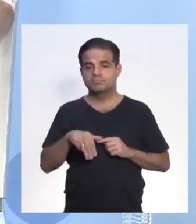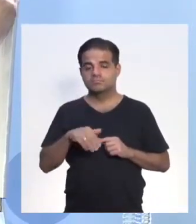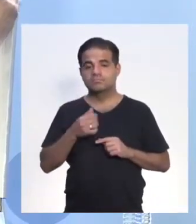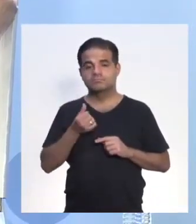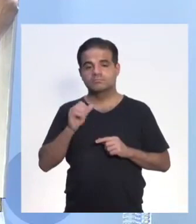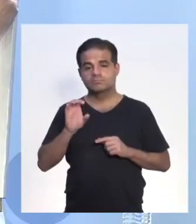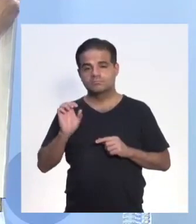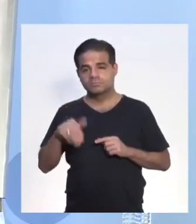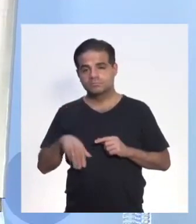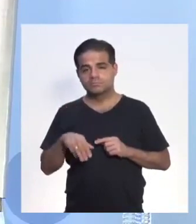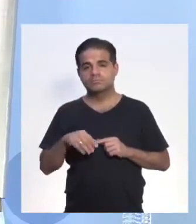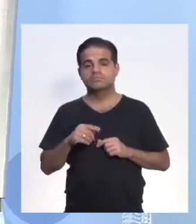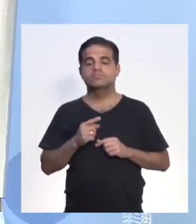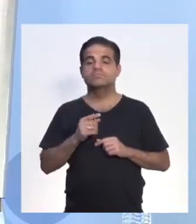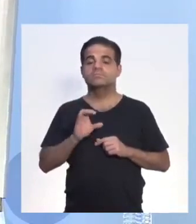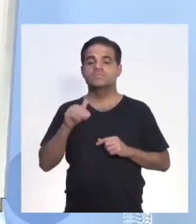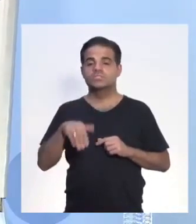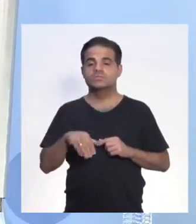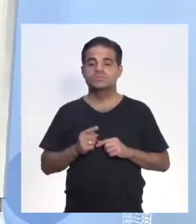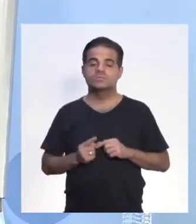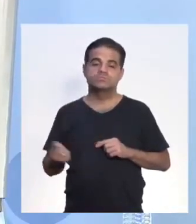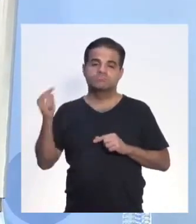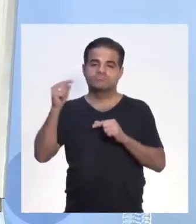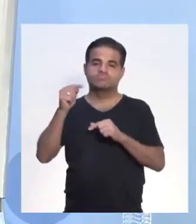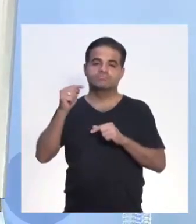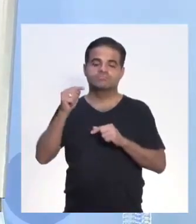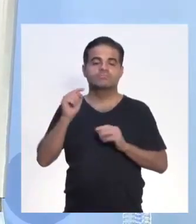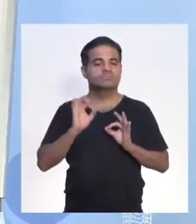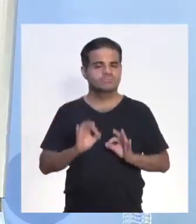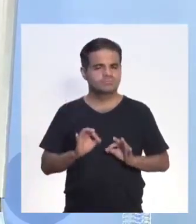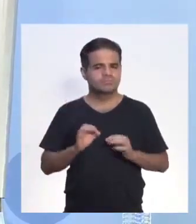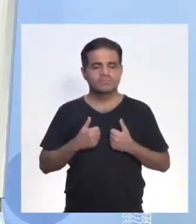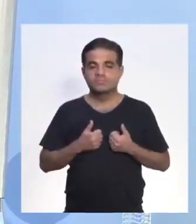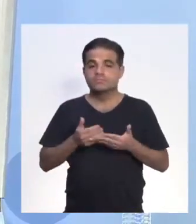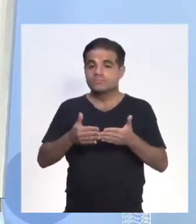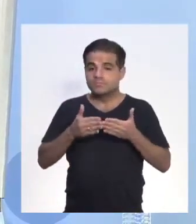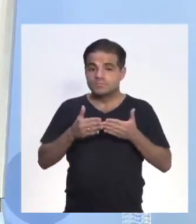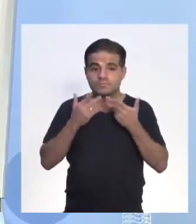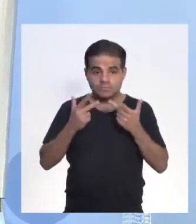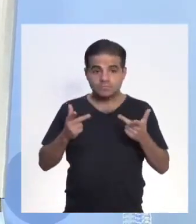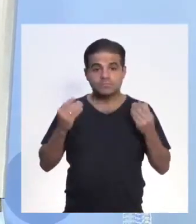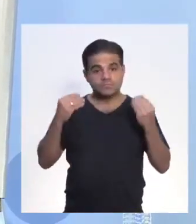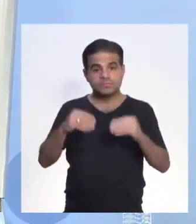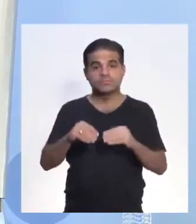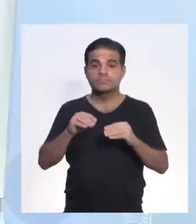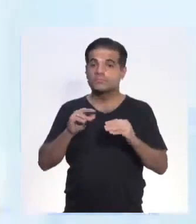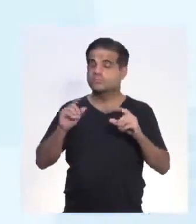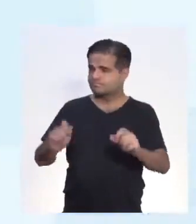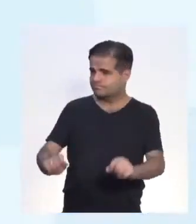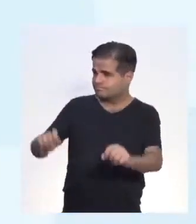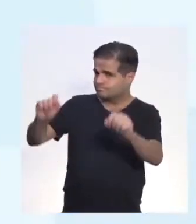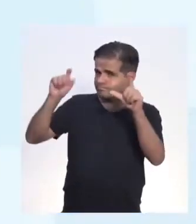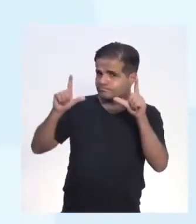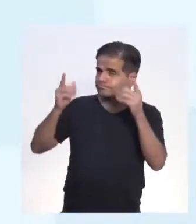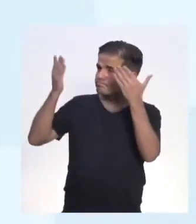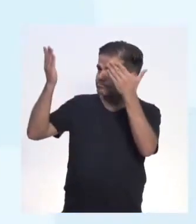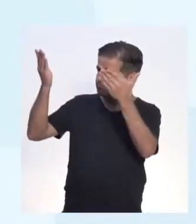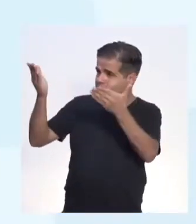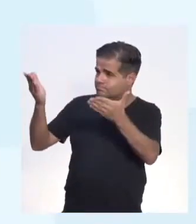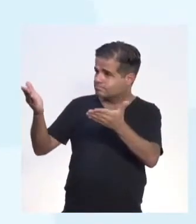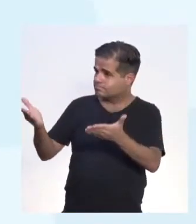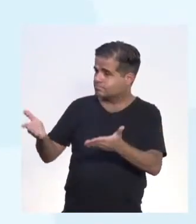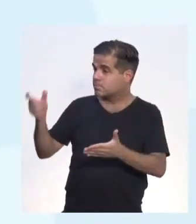centímetro, centímetros ao quadrado. Muito bom. Então, vou pedir, por favor, para colocar a resolução na tela para eles.